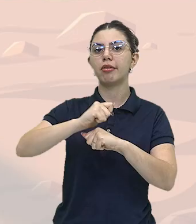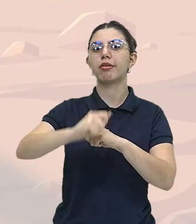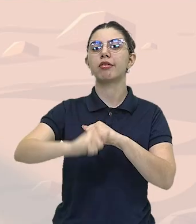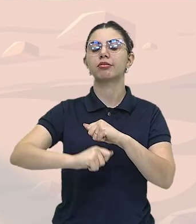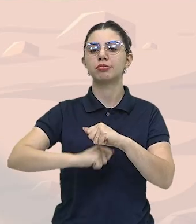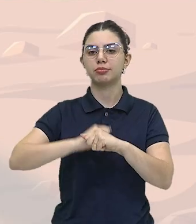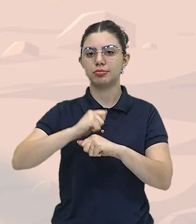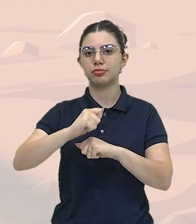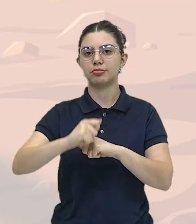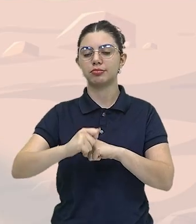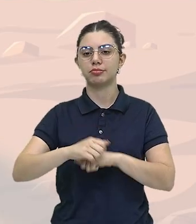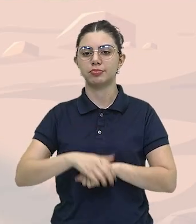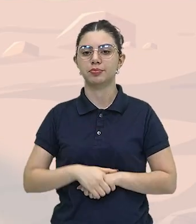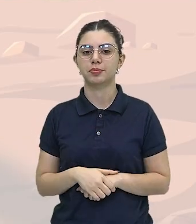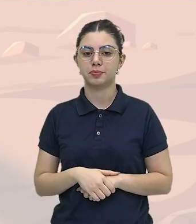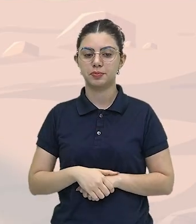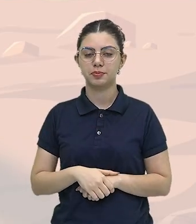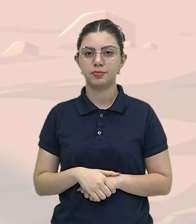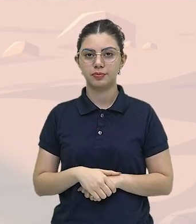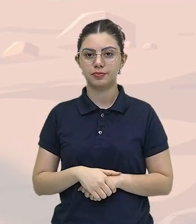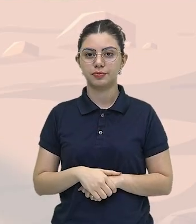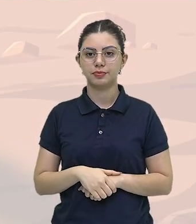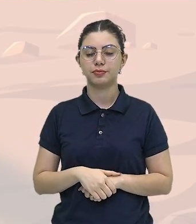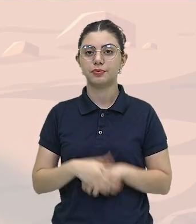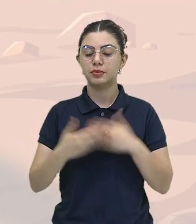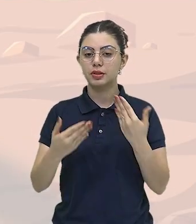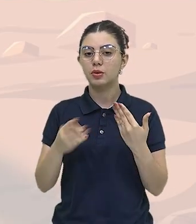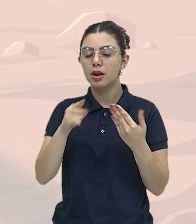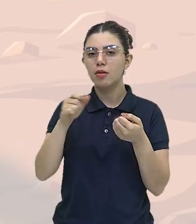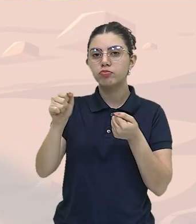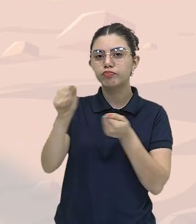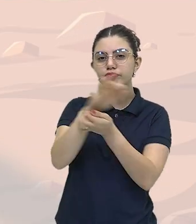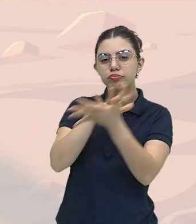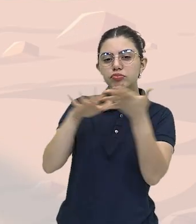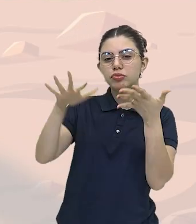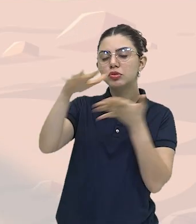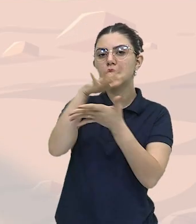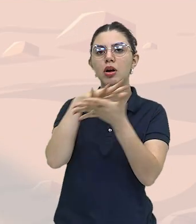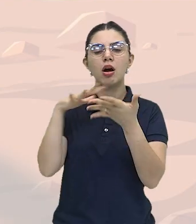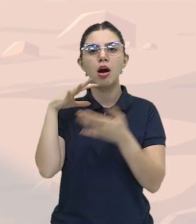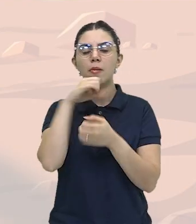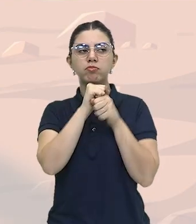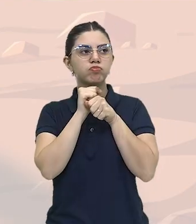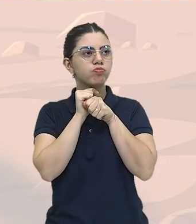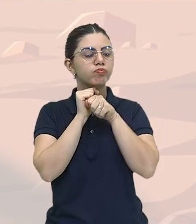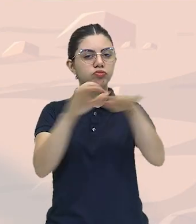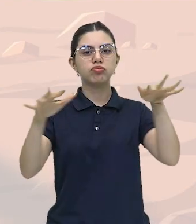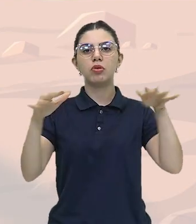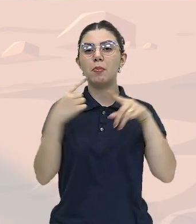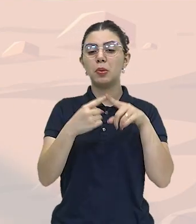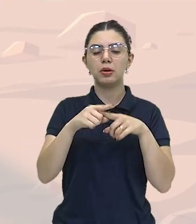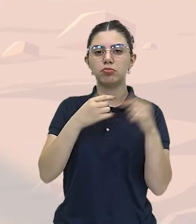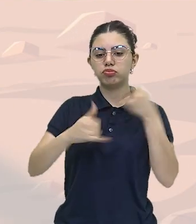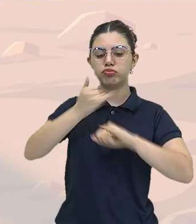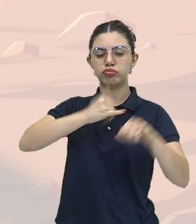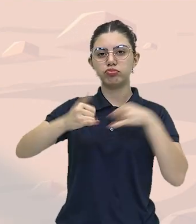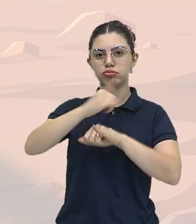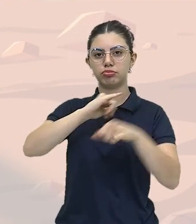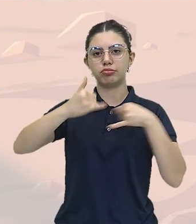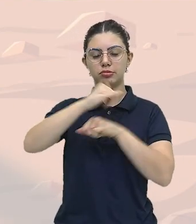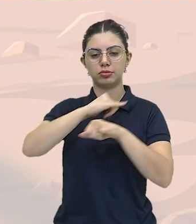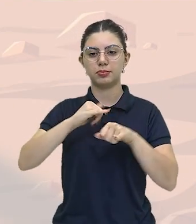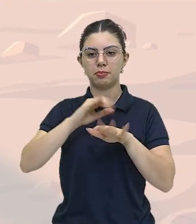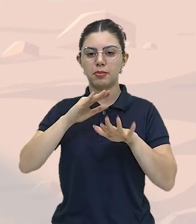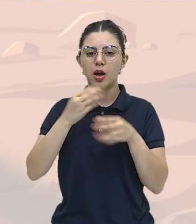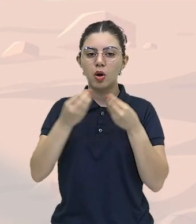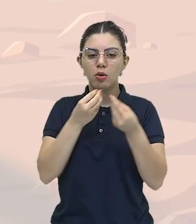certo? Bom, nesse ponto, o universo começou a se expandir muito rapidamente, porque a quantidade de energia era muito grande. Quando ele